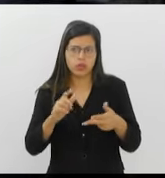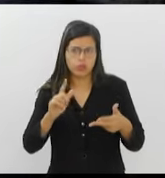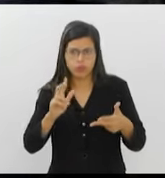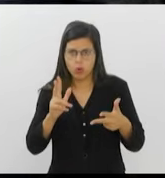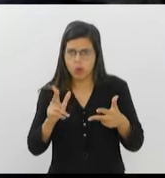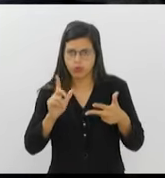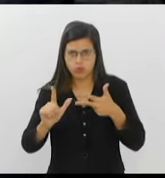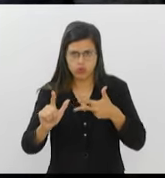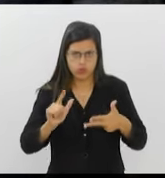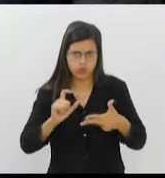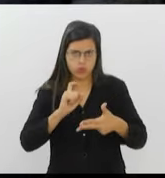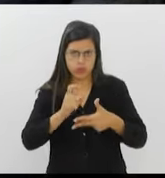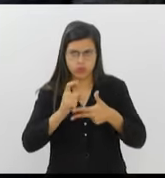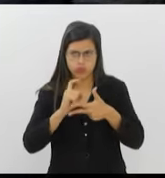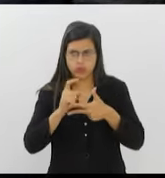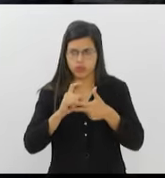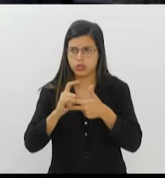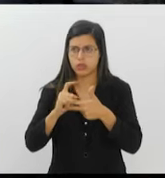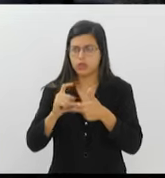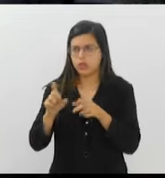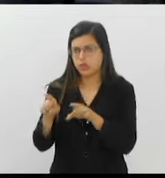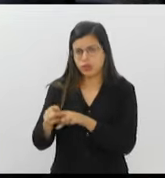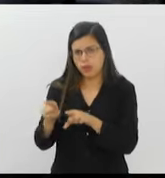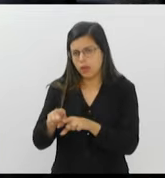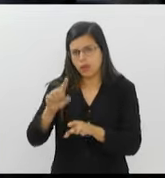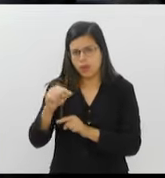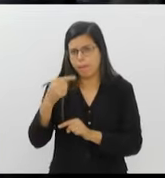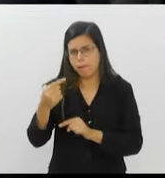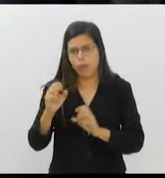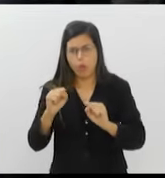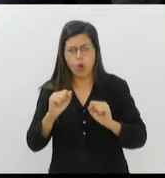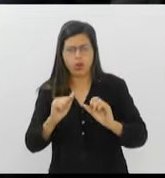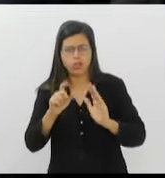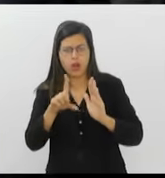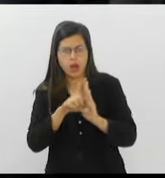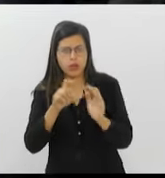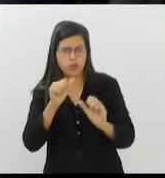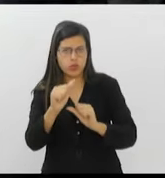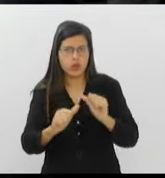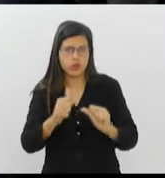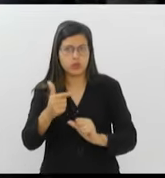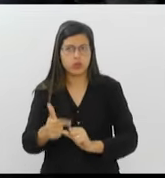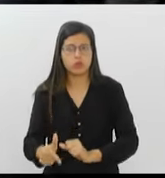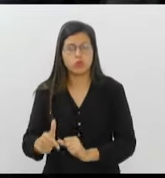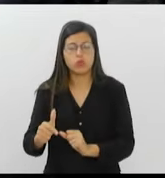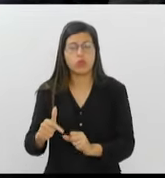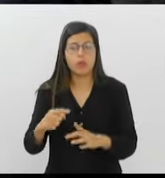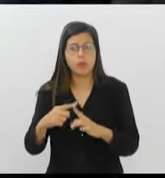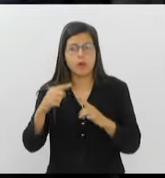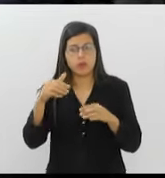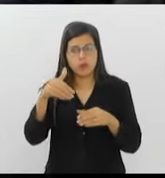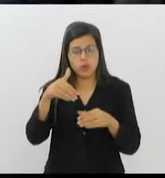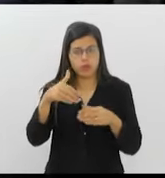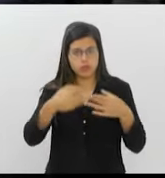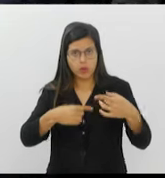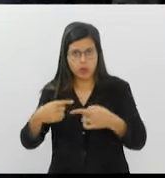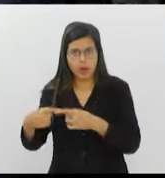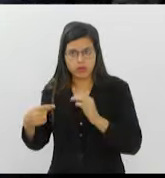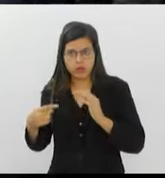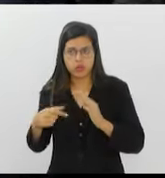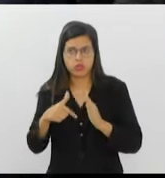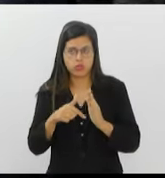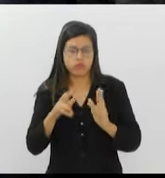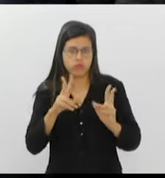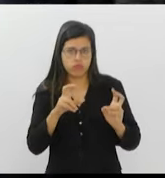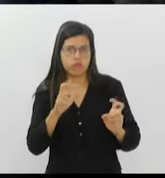Poder Executivo. E nada impede que, posteriormente, a lei altere outra vez. Agora, é uma discussão pontual, e o ponto de inflexão do